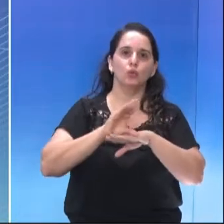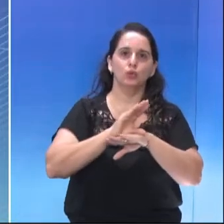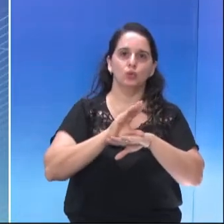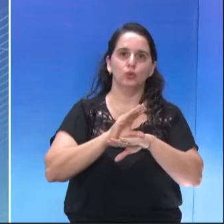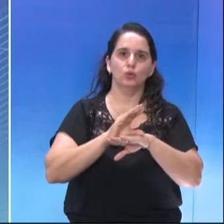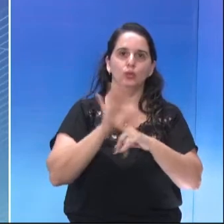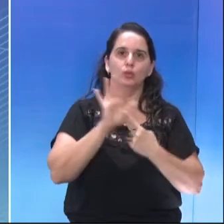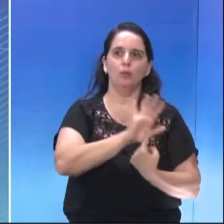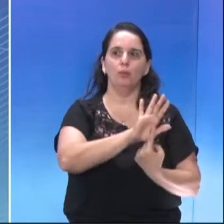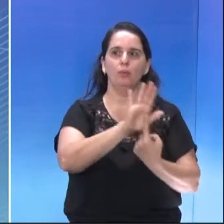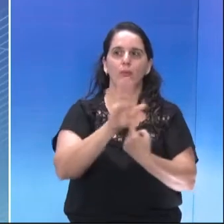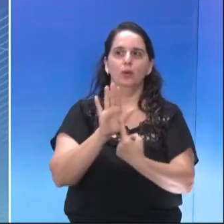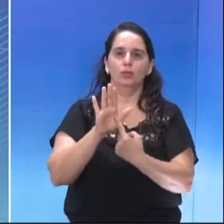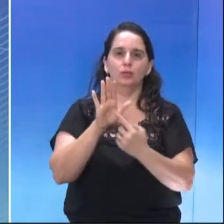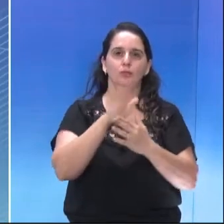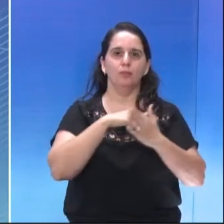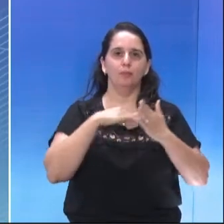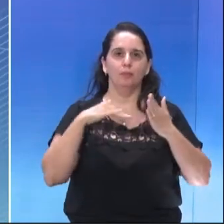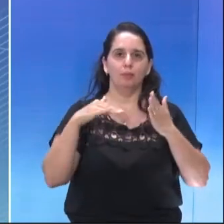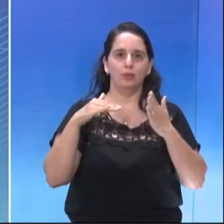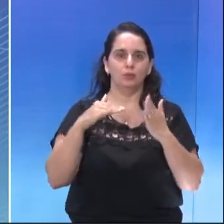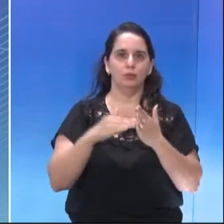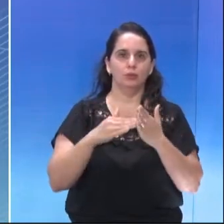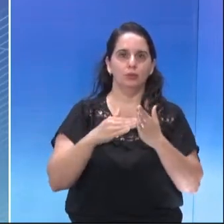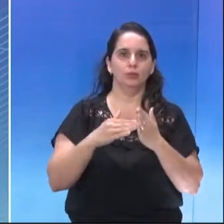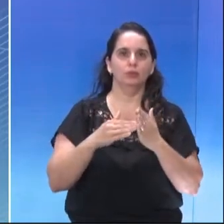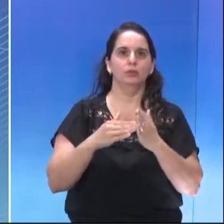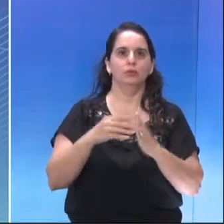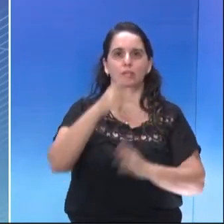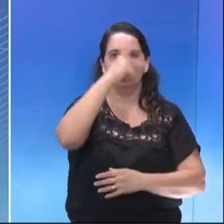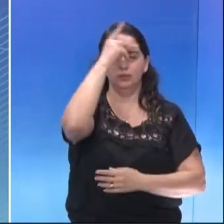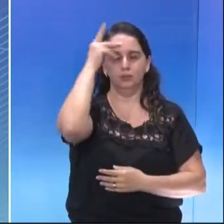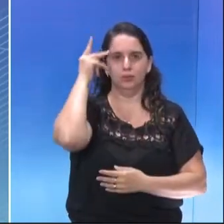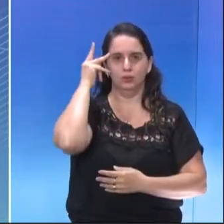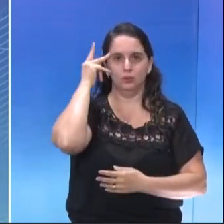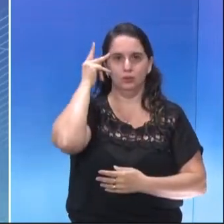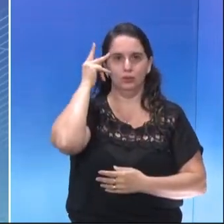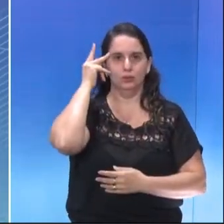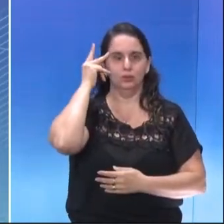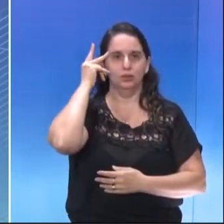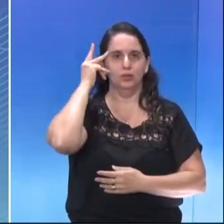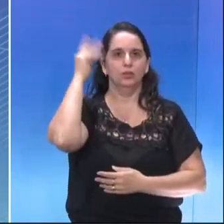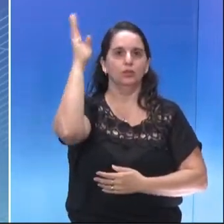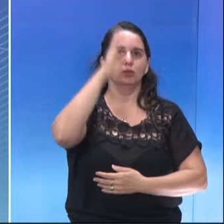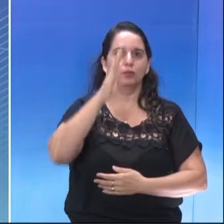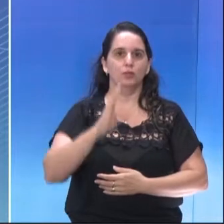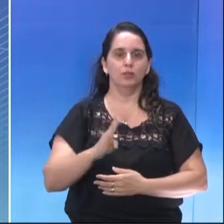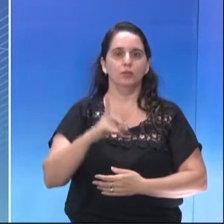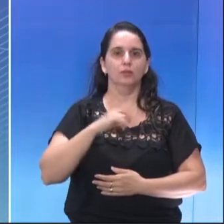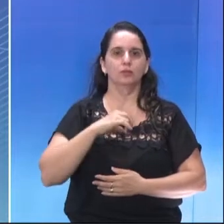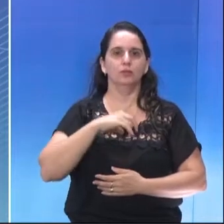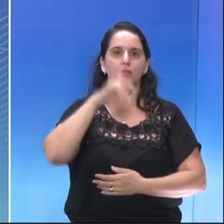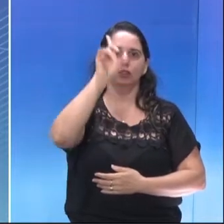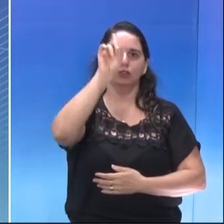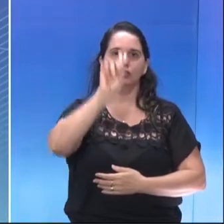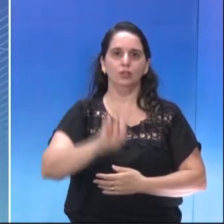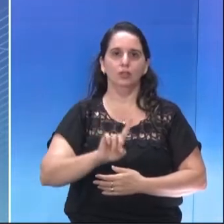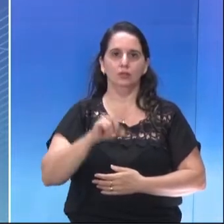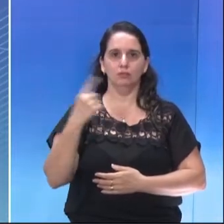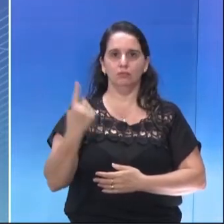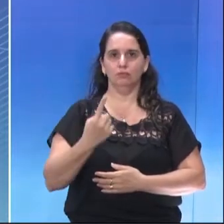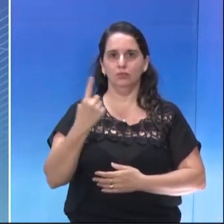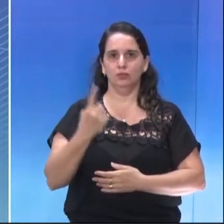reza para todo, ou preconiza para todo cidadão. Todos os cidadãos brasileiros têm direitos individuais que